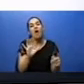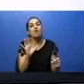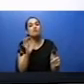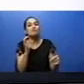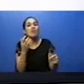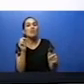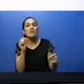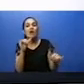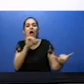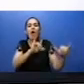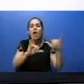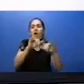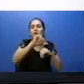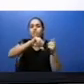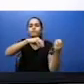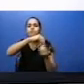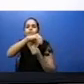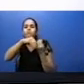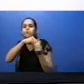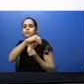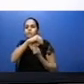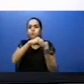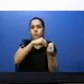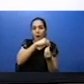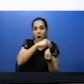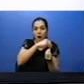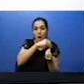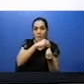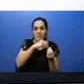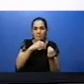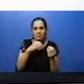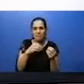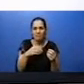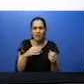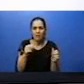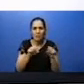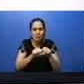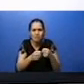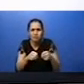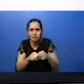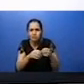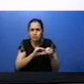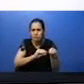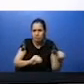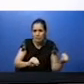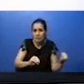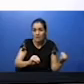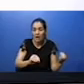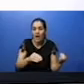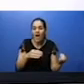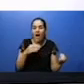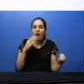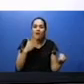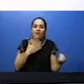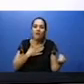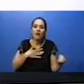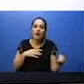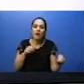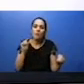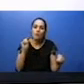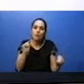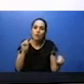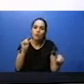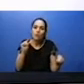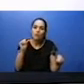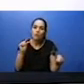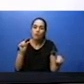as reações químicas responsáveis pela deterioração do alimento, elas ficam mais lentas, né? Porque a gente